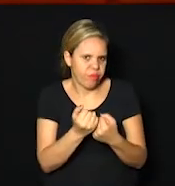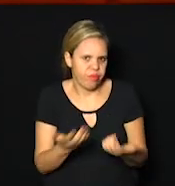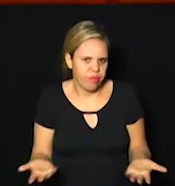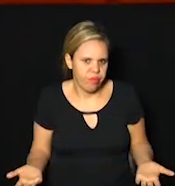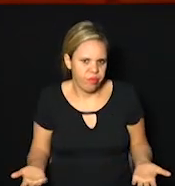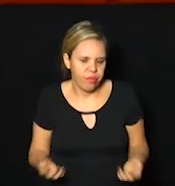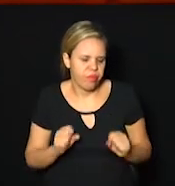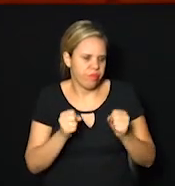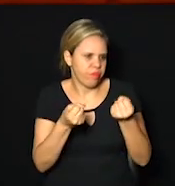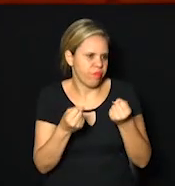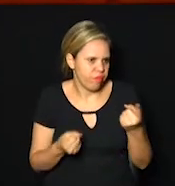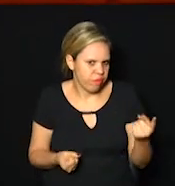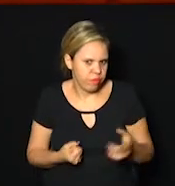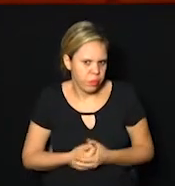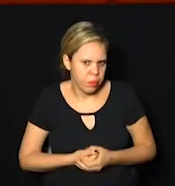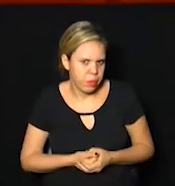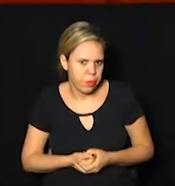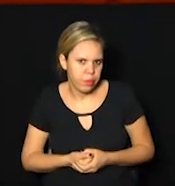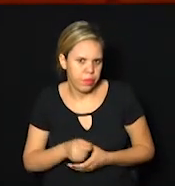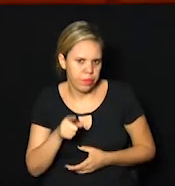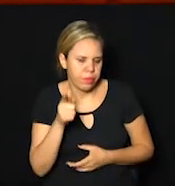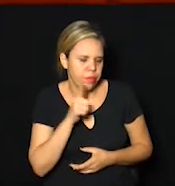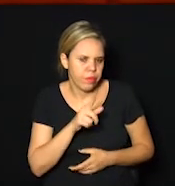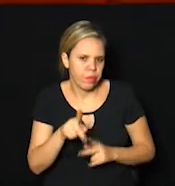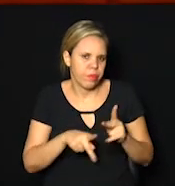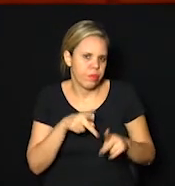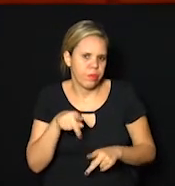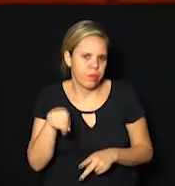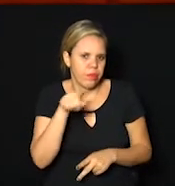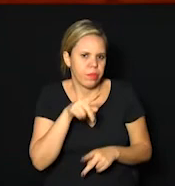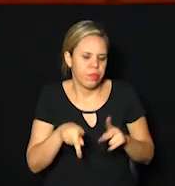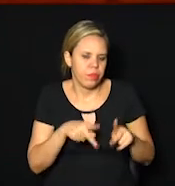te defende. E se você consegue construir